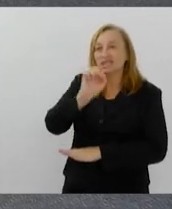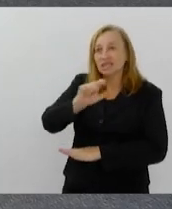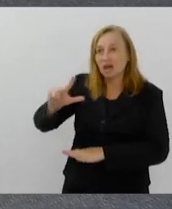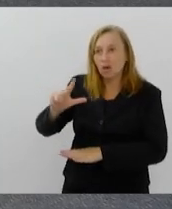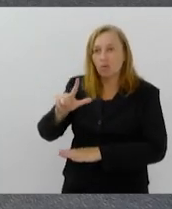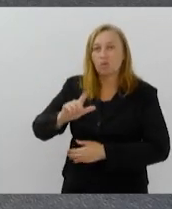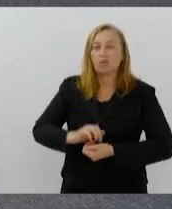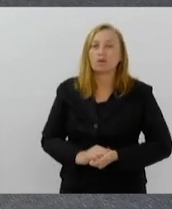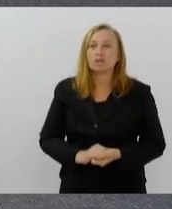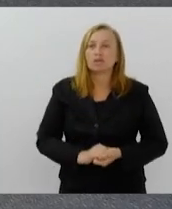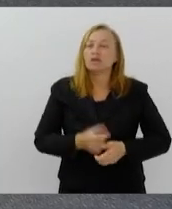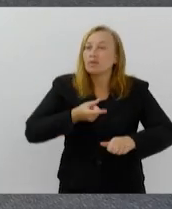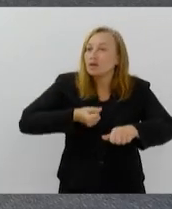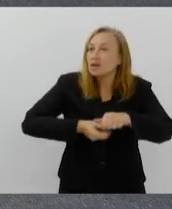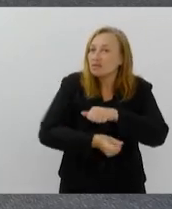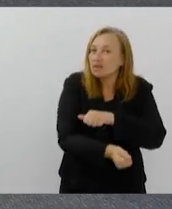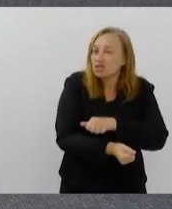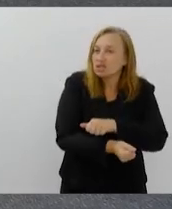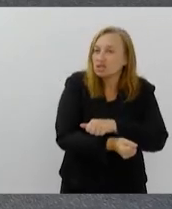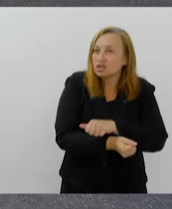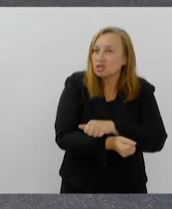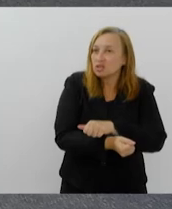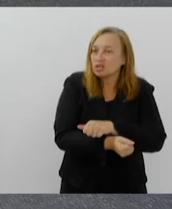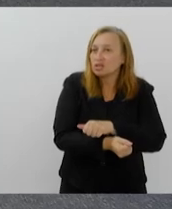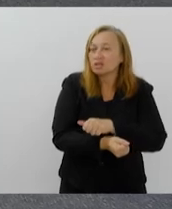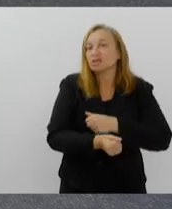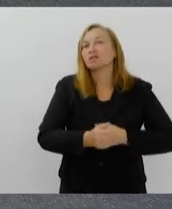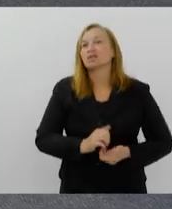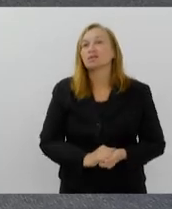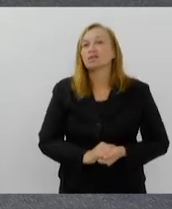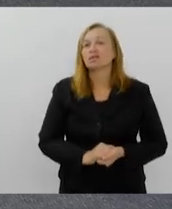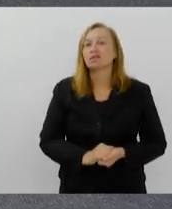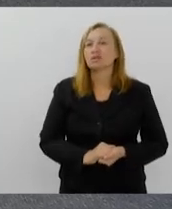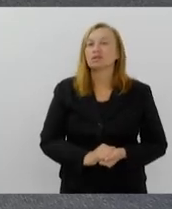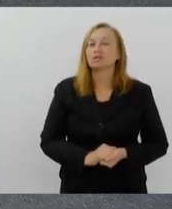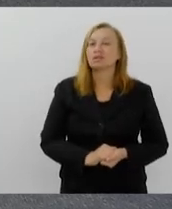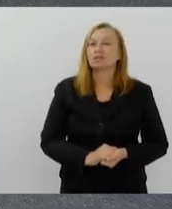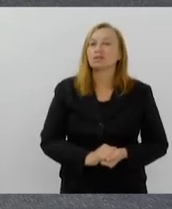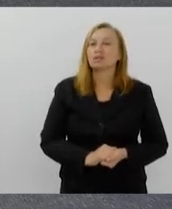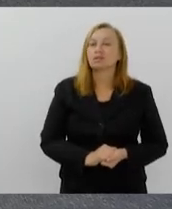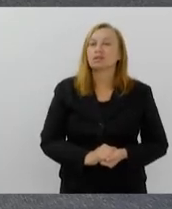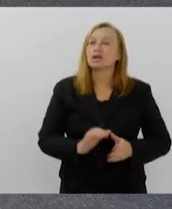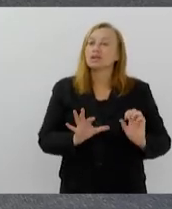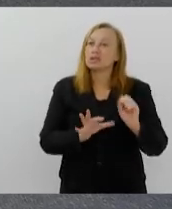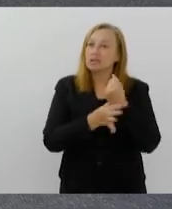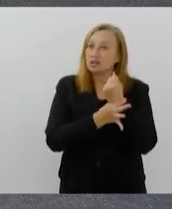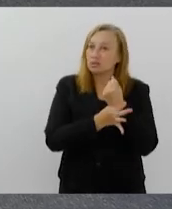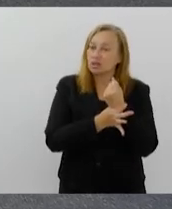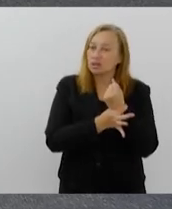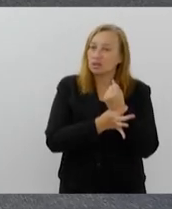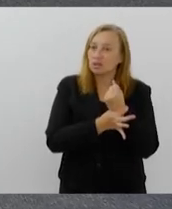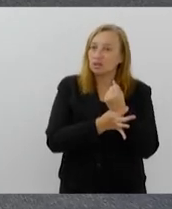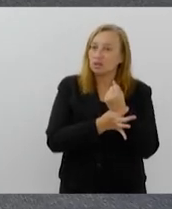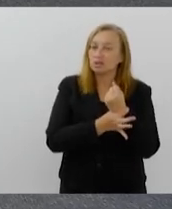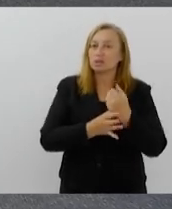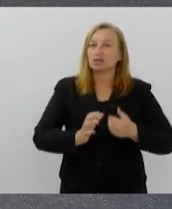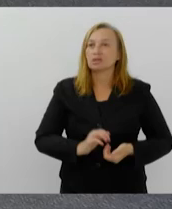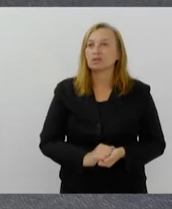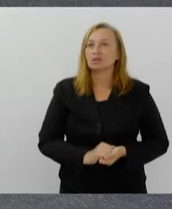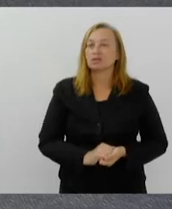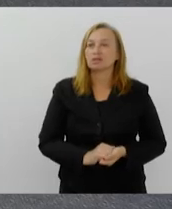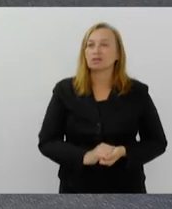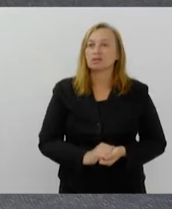para que investisse, do ponto de vista não só da rentabilidade, da segurança,